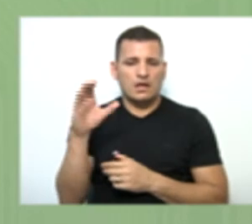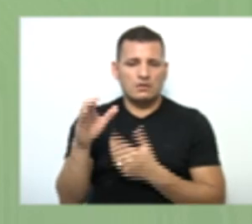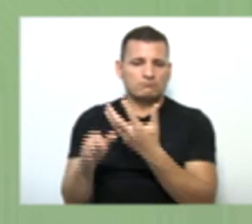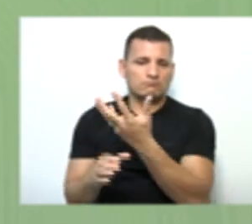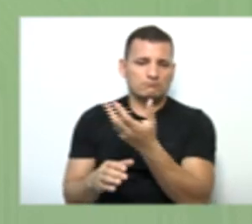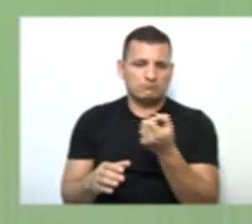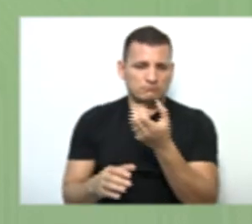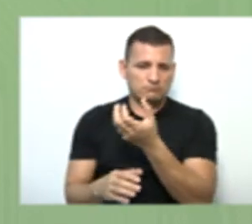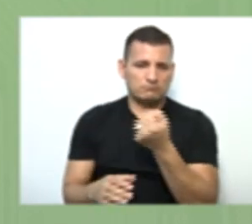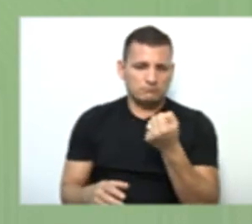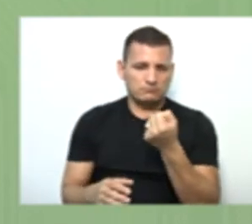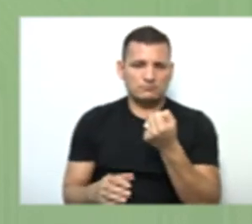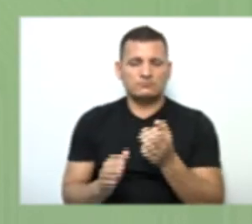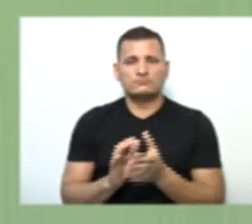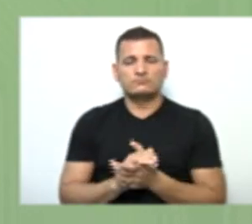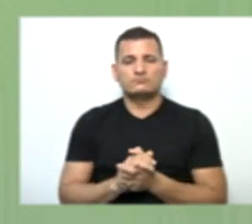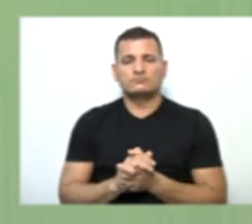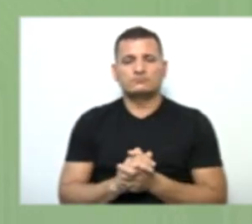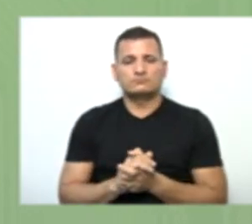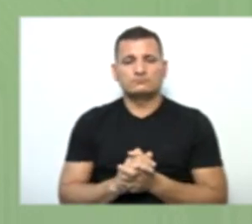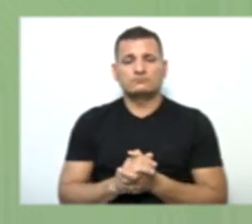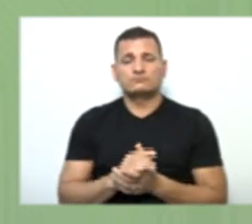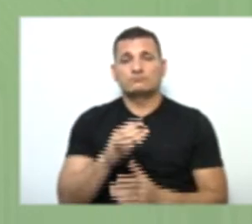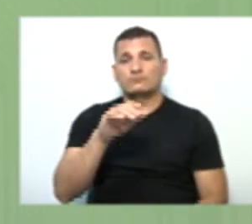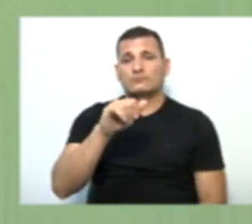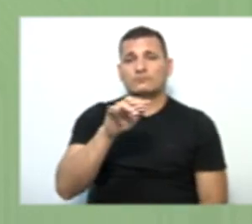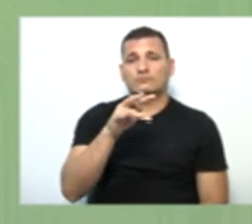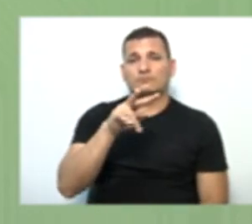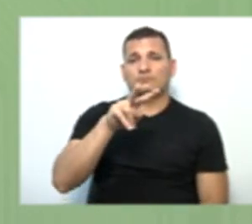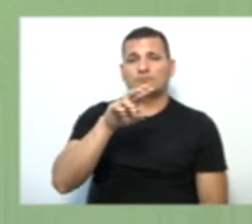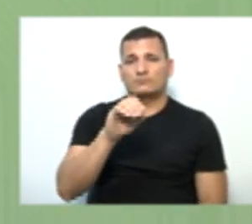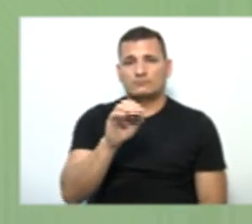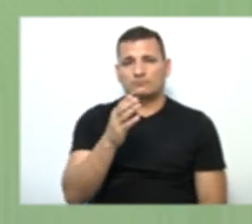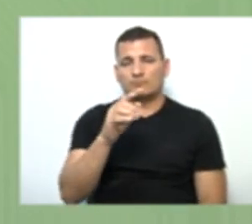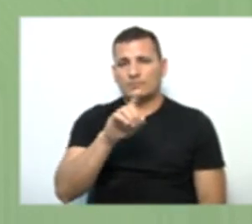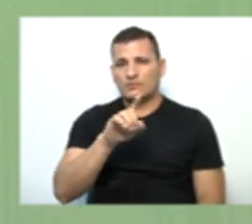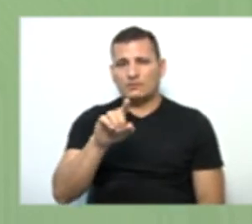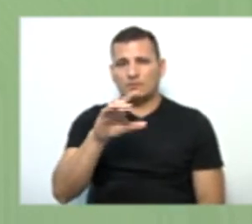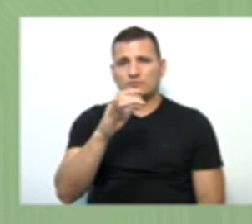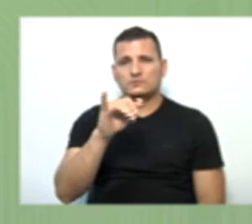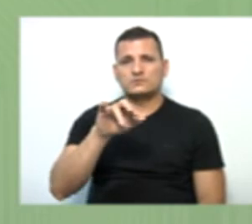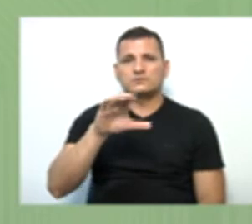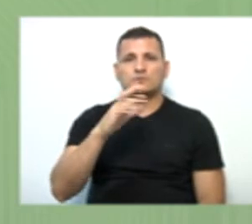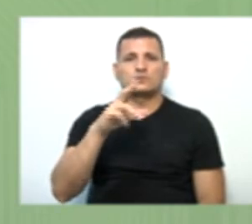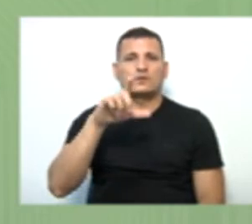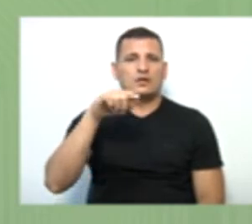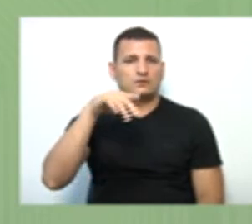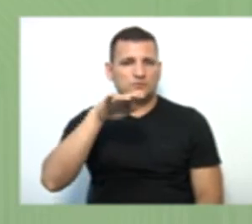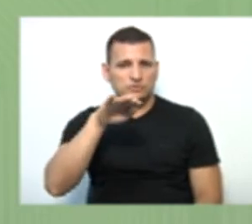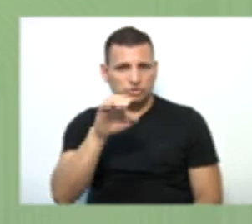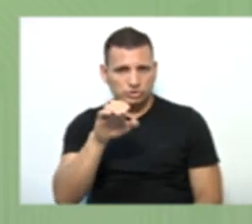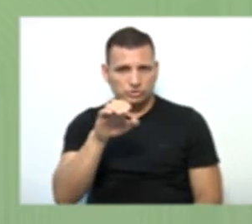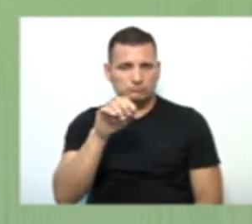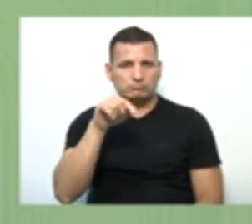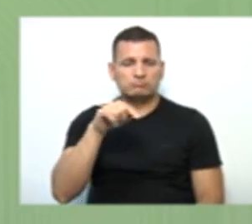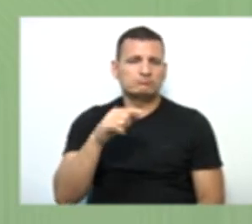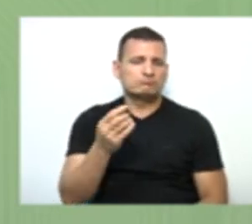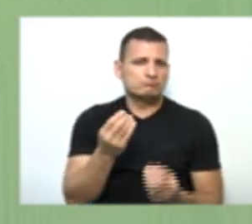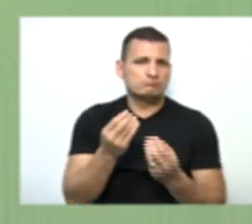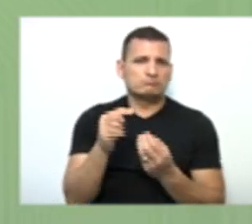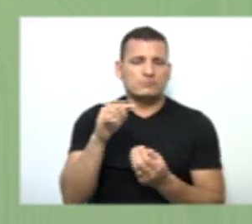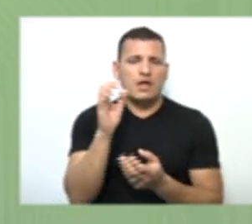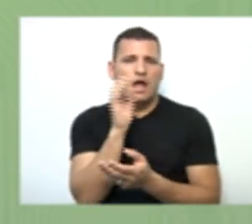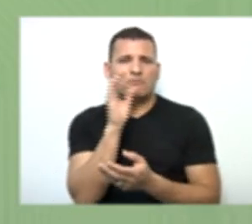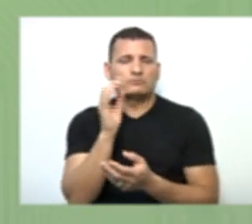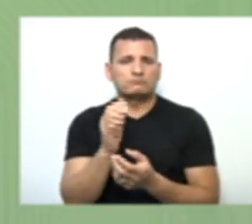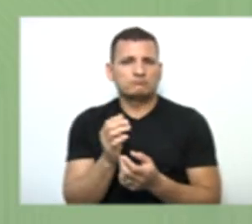quê? A conversibilidade em dinheiro. O quanto transformamos essa conta em dinheiro. O quão rápido ele vira